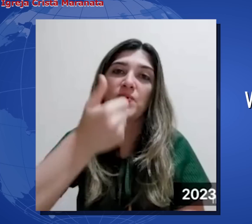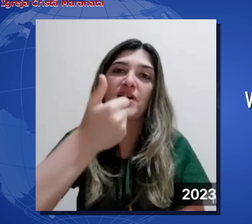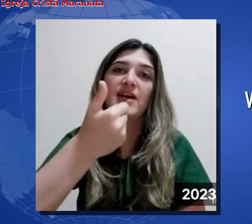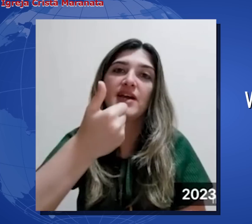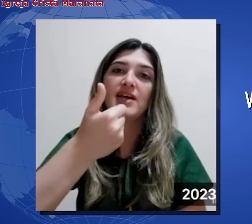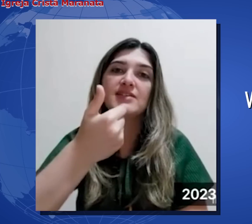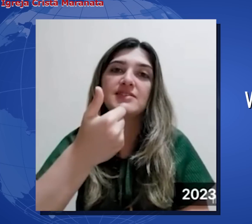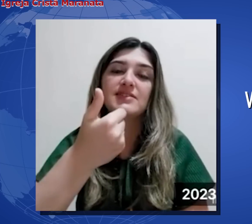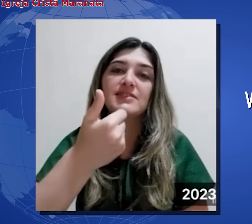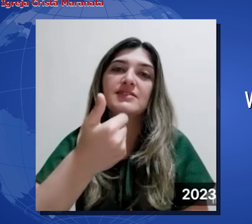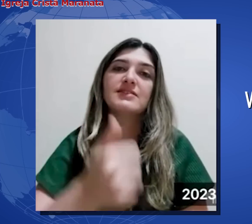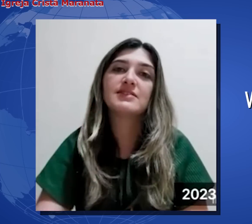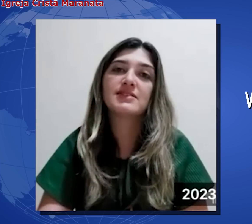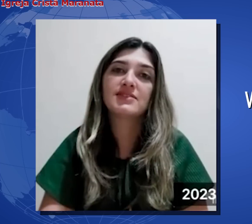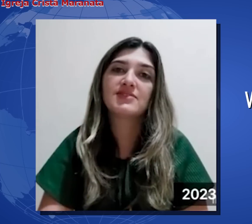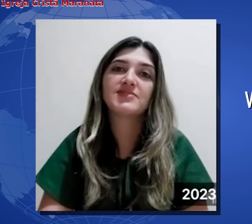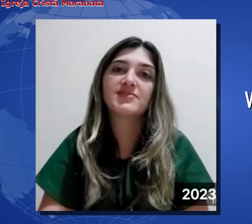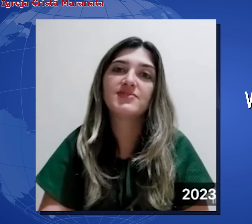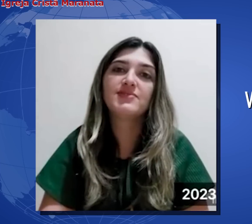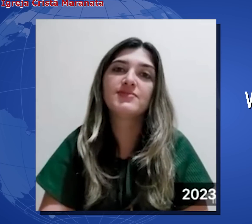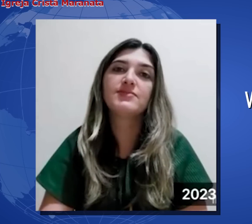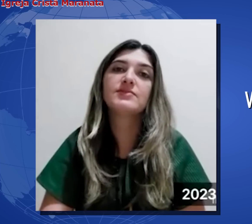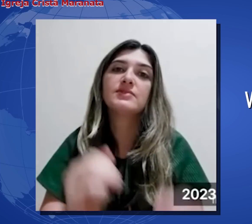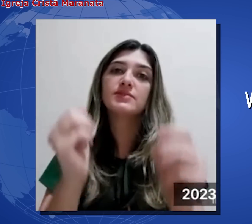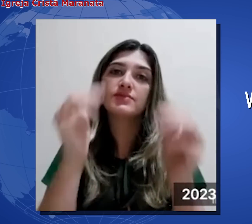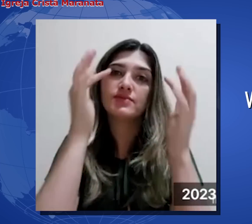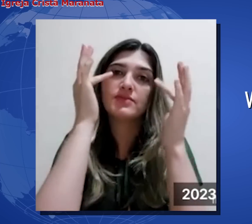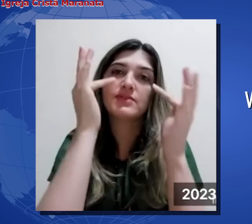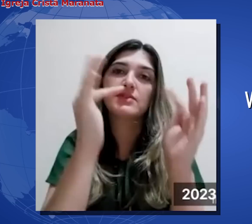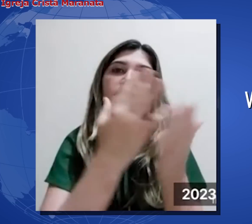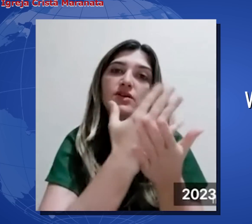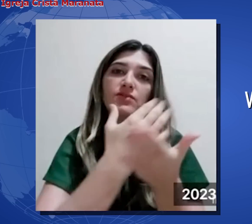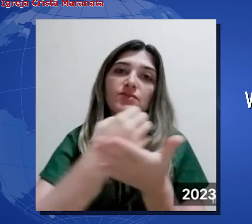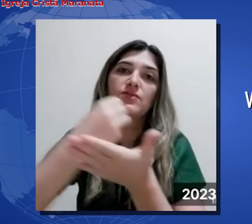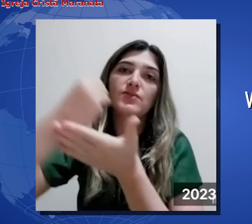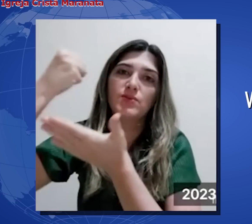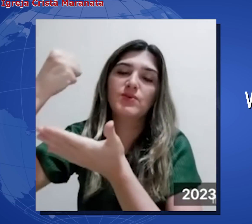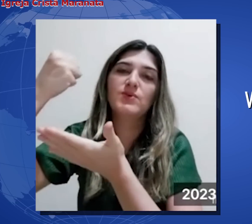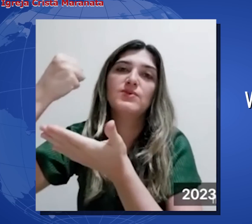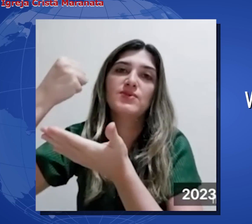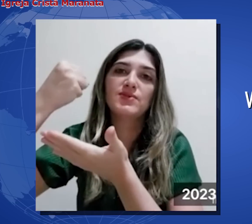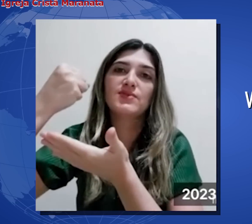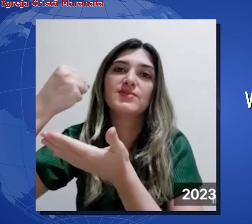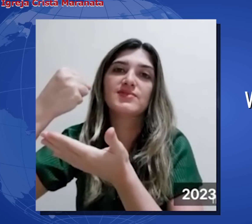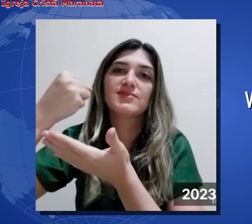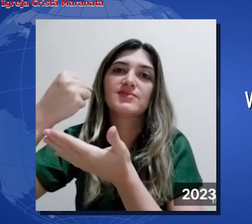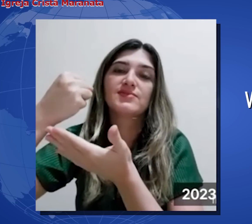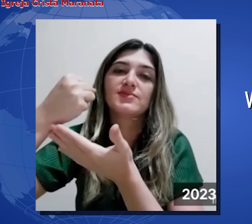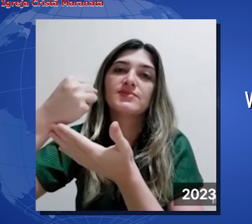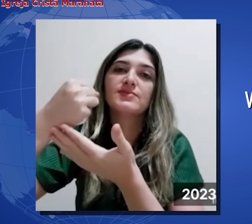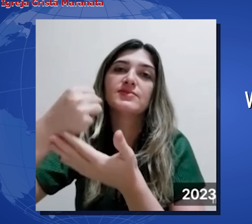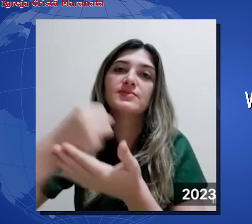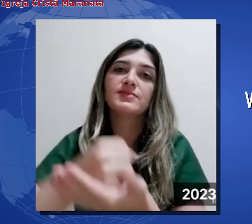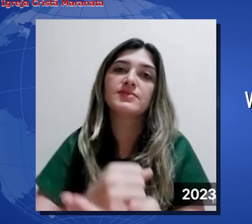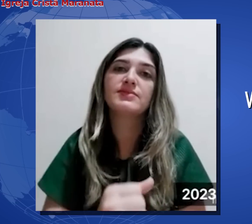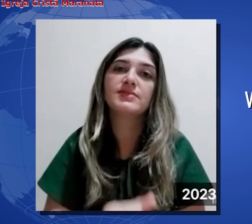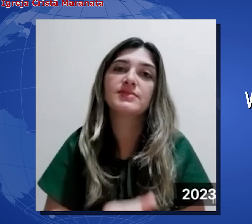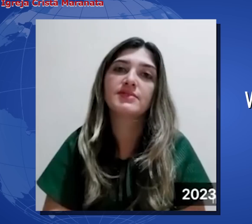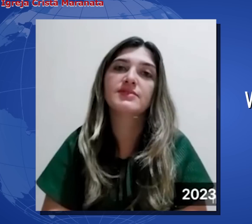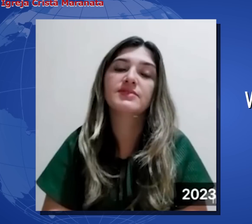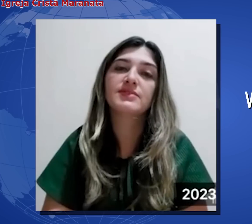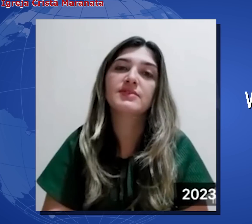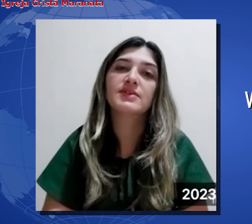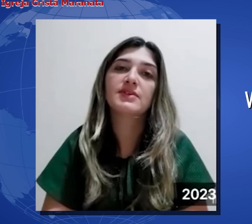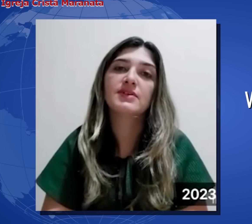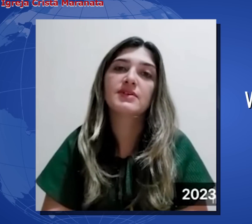Então Jesus está quase voltando. aqueles que obedecem,